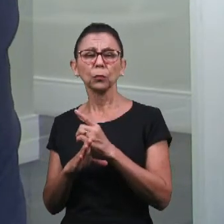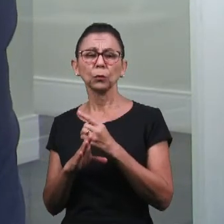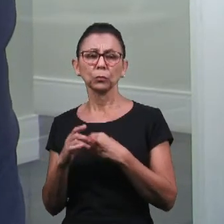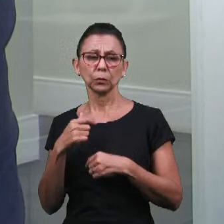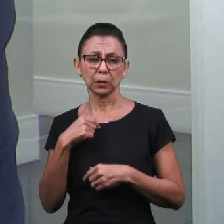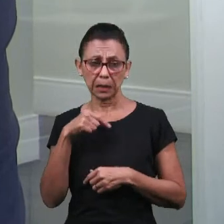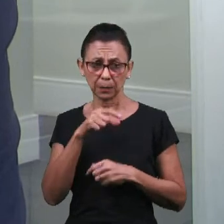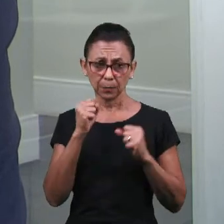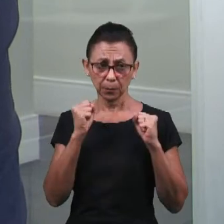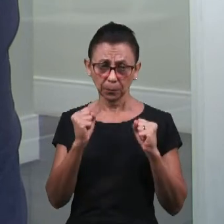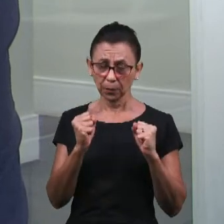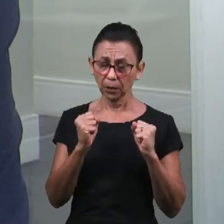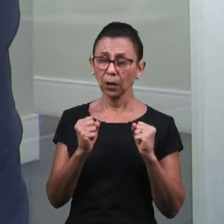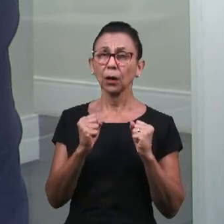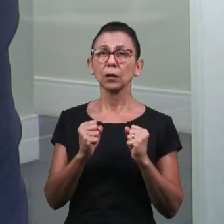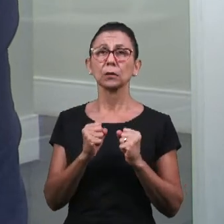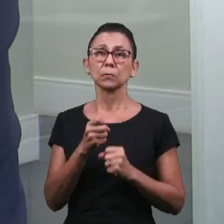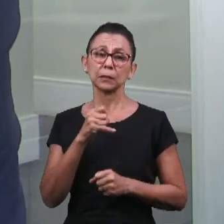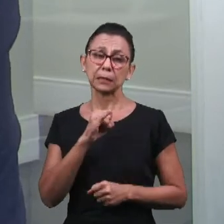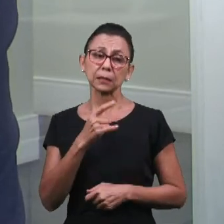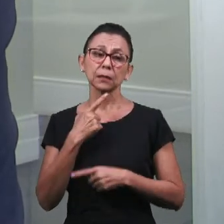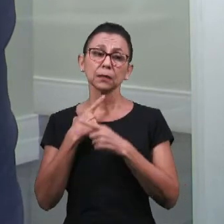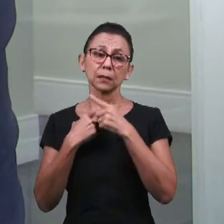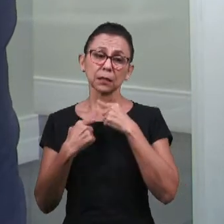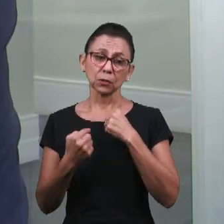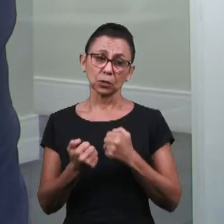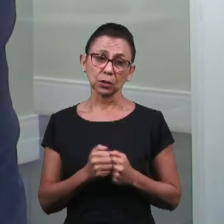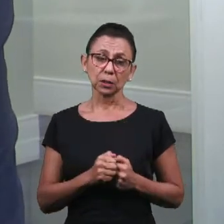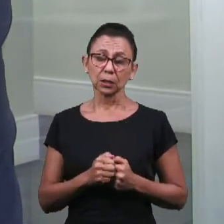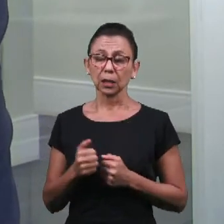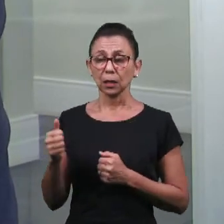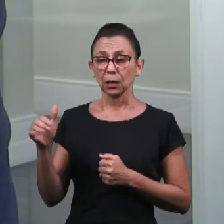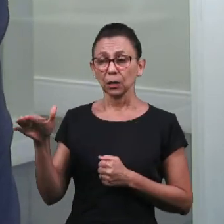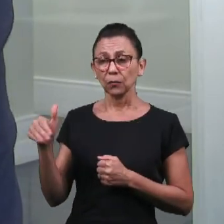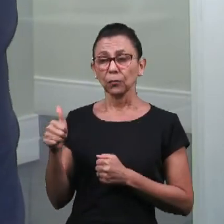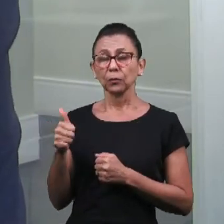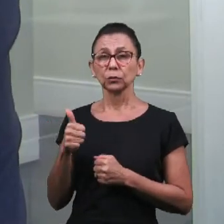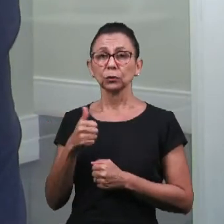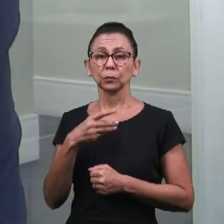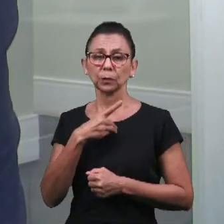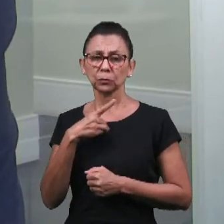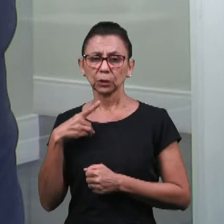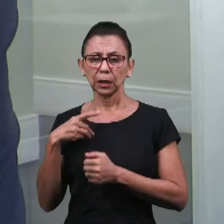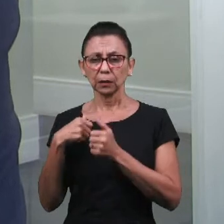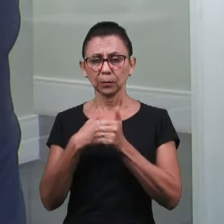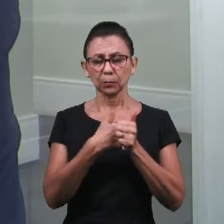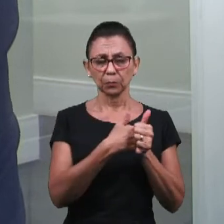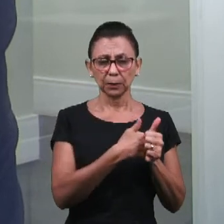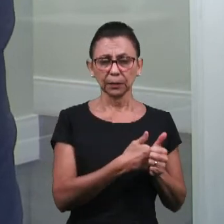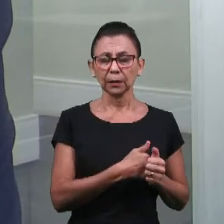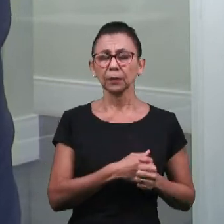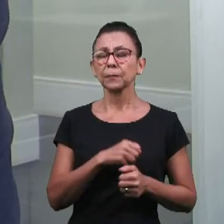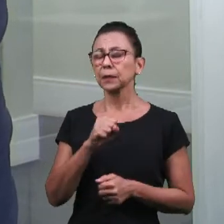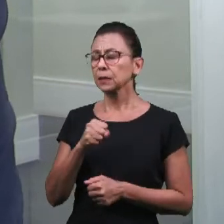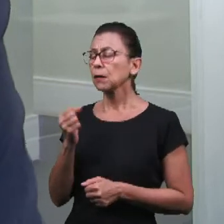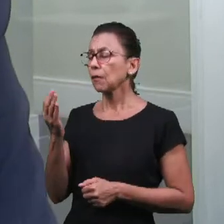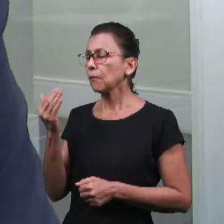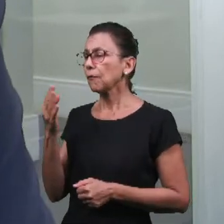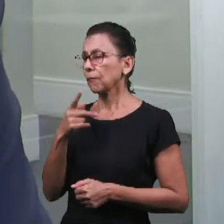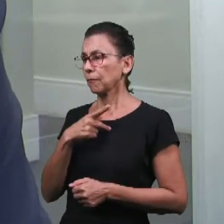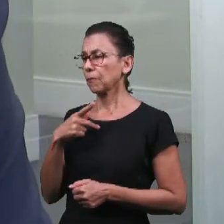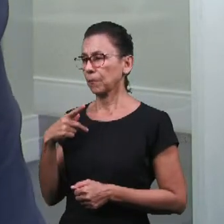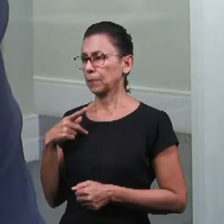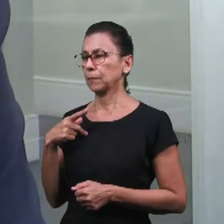irmã quiser, eu deixo um diácono. Ela disse: vem, pastor, tenho meu esposo está em casa, o esposo dela também era